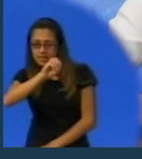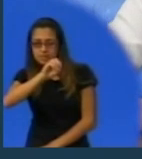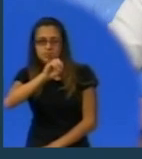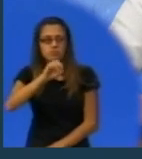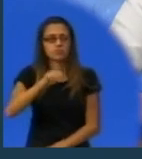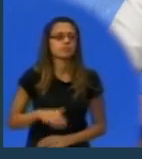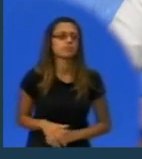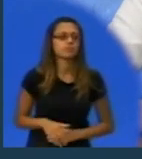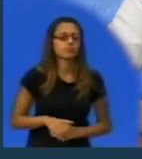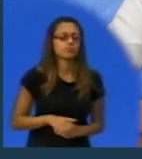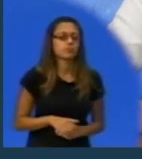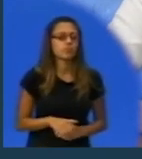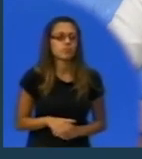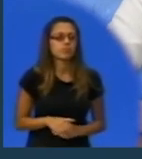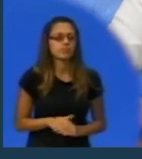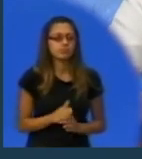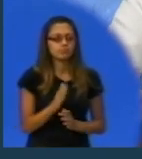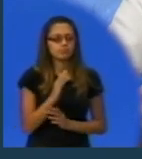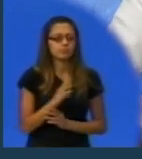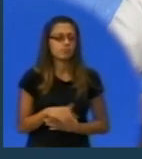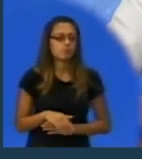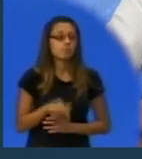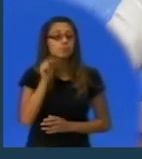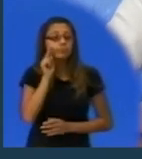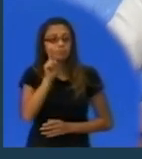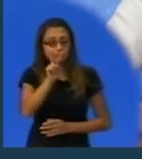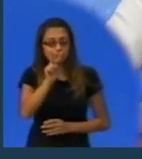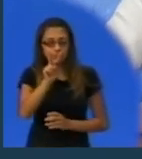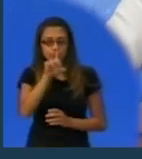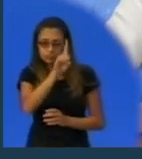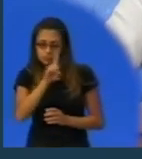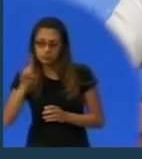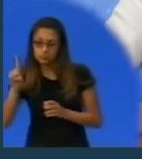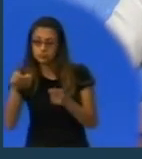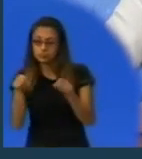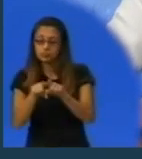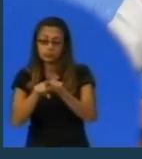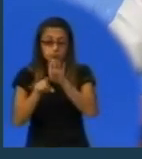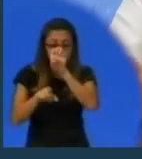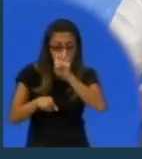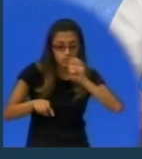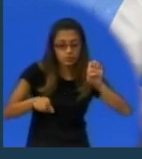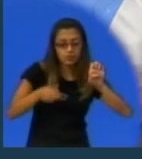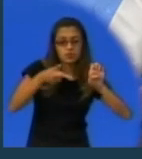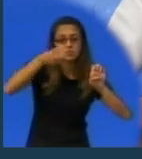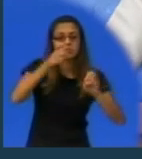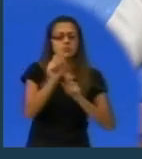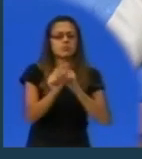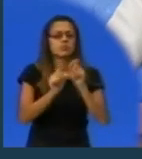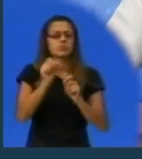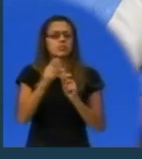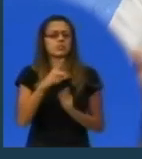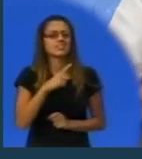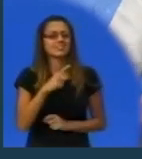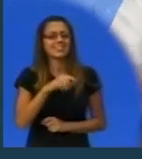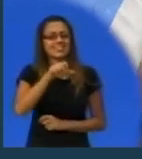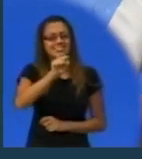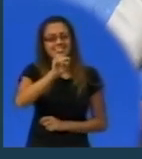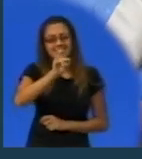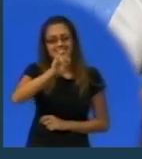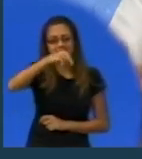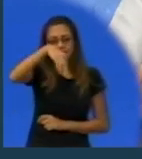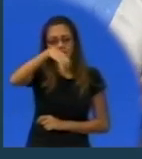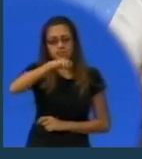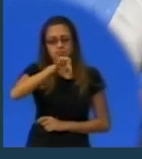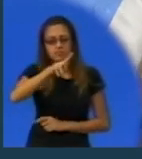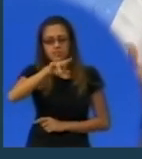média é representada na posição central, olhando tanto para a direita quanto para a esquerda, eu tenho uma simetria. Os dois